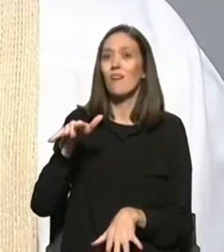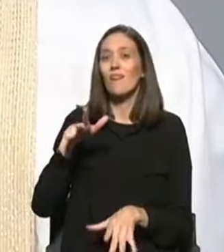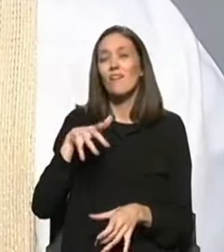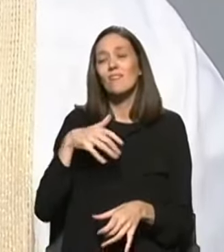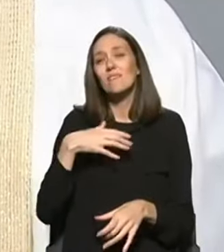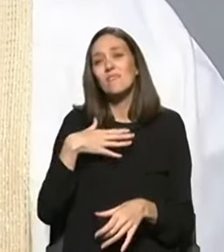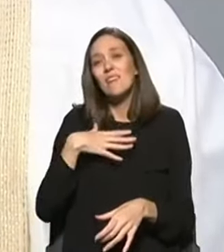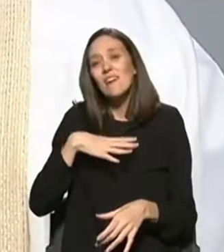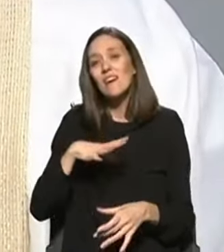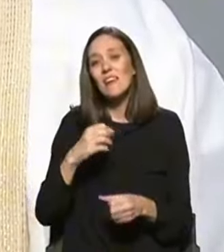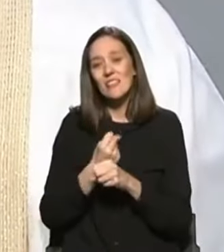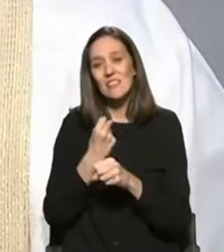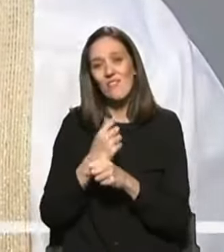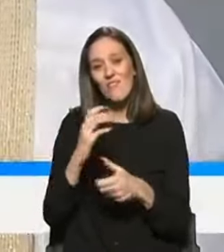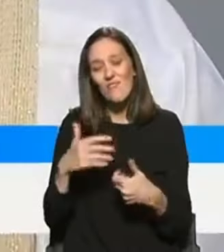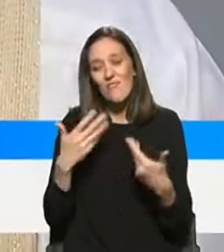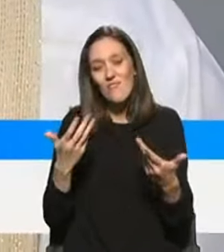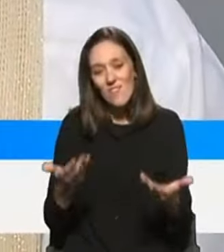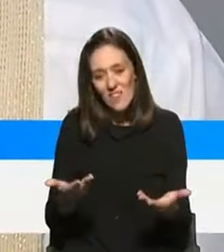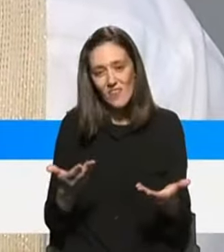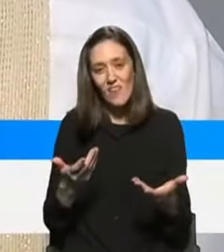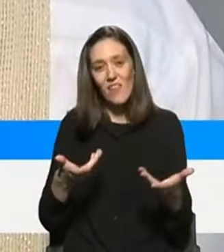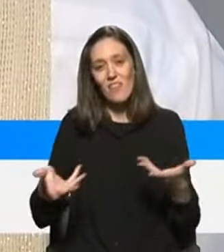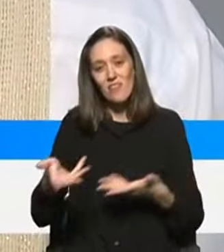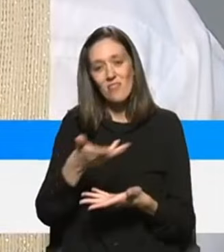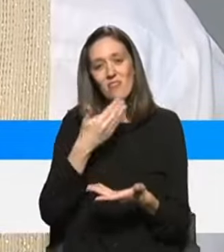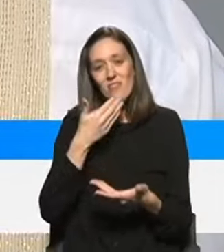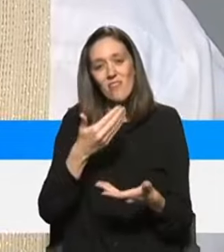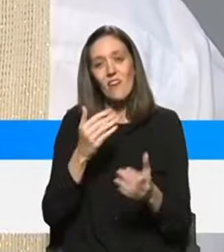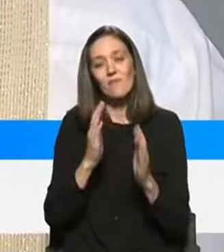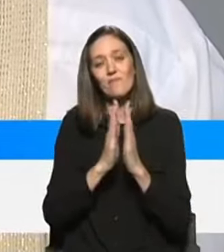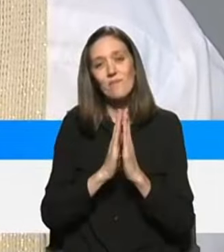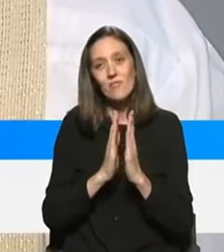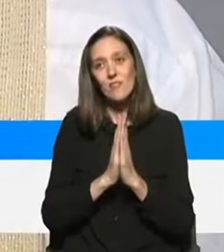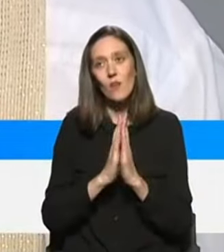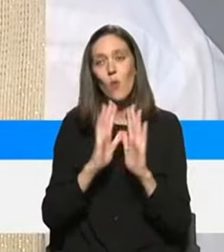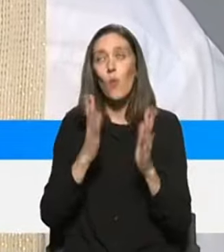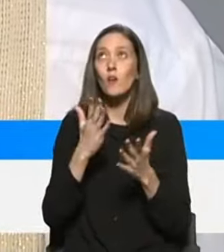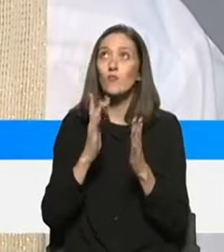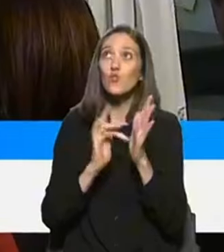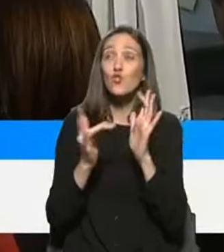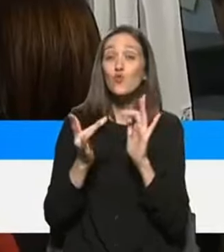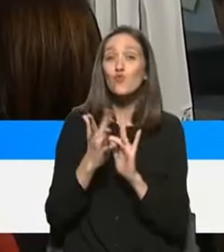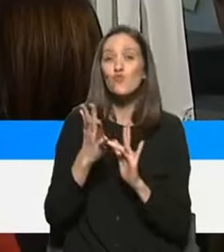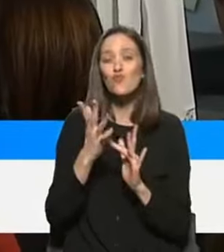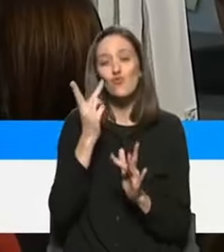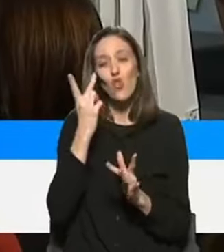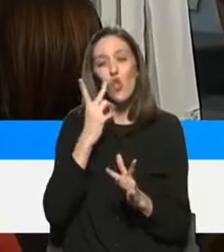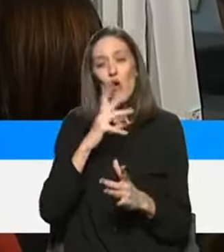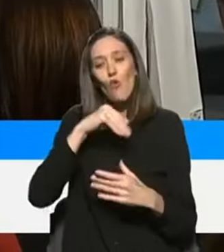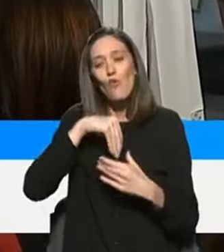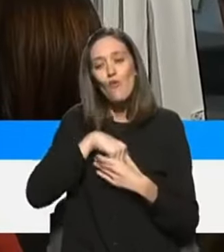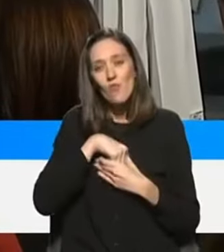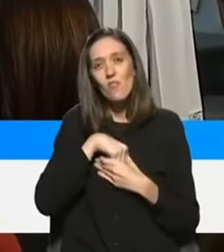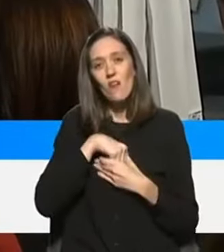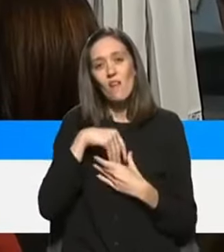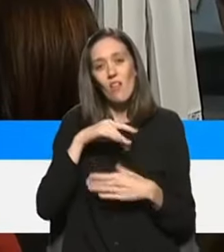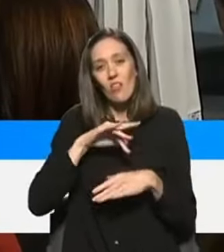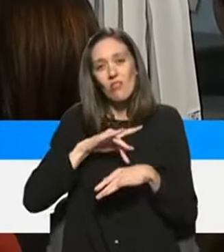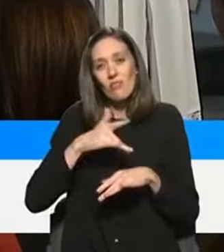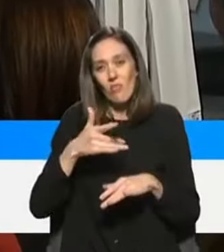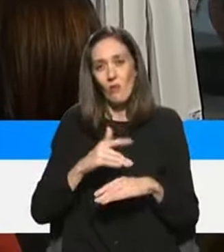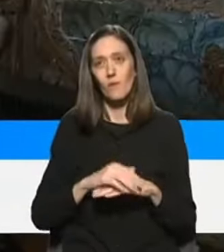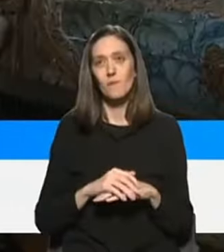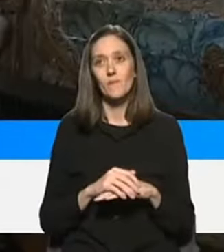servir para os outros, servir a Igreja. E nós, quando acolhemos Jesus na nossa vida, Ele toca-nos. Foram as pessoas, a necessidade